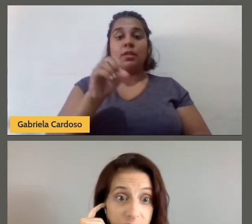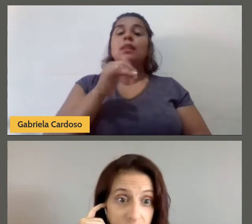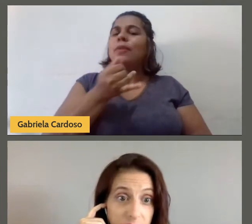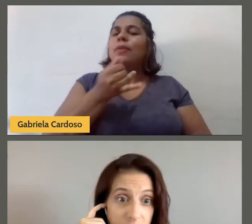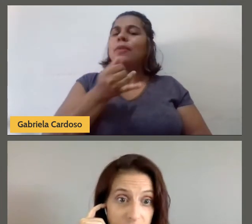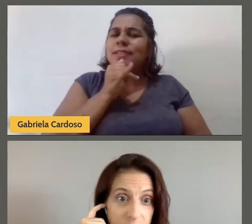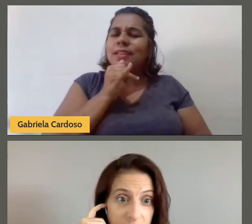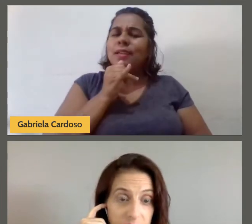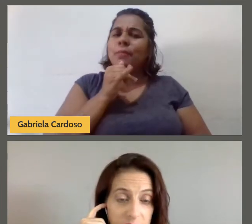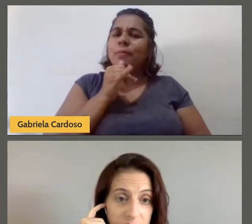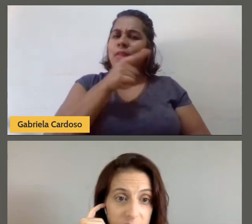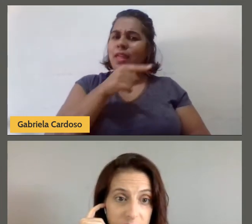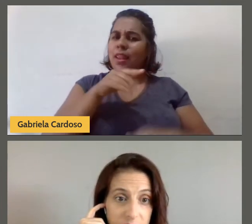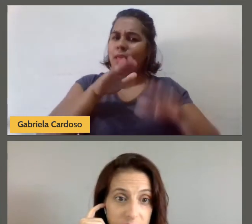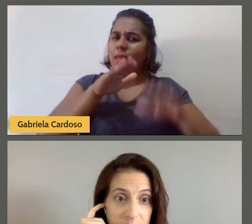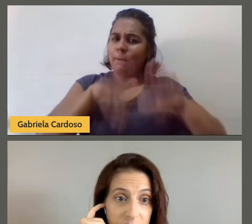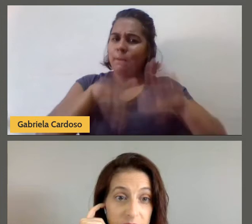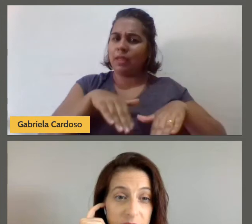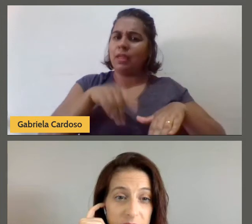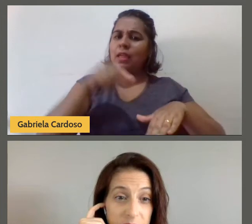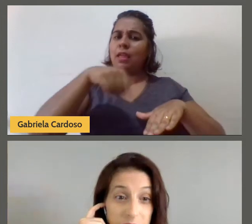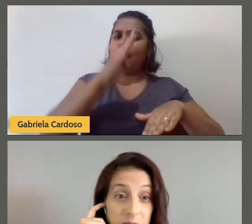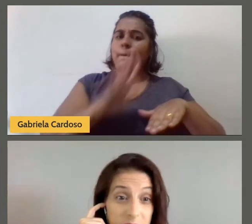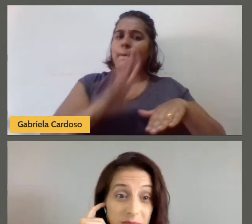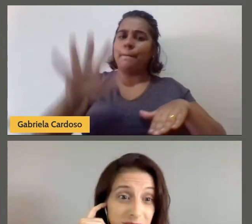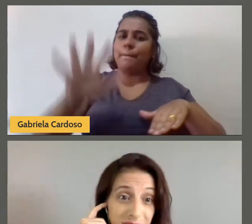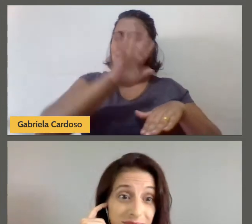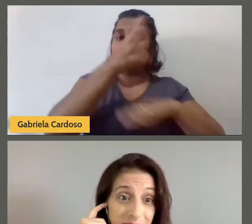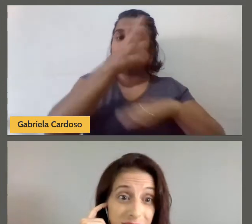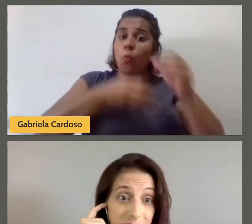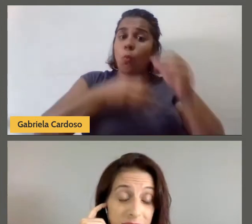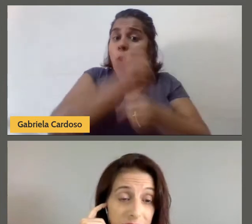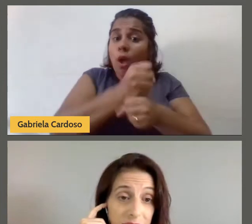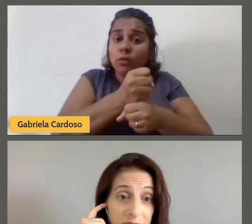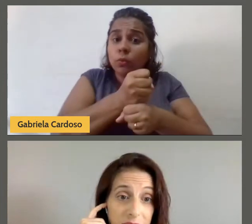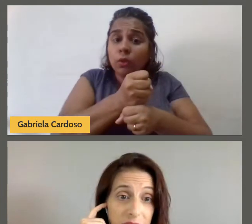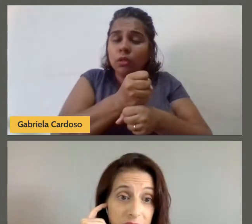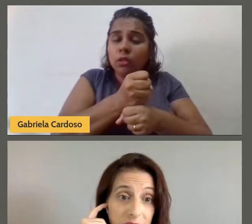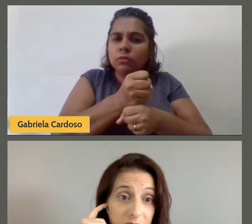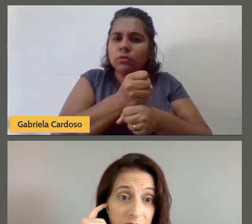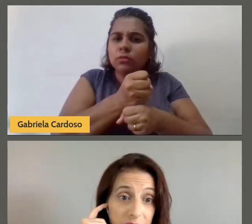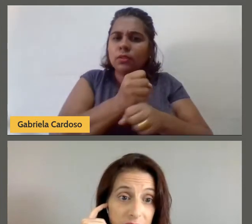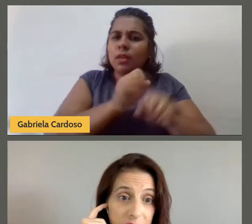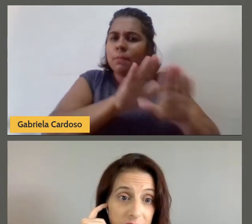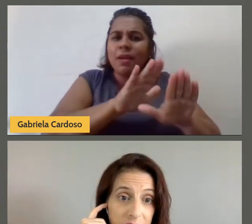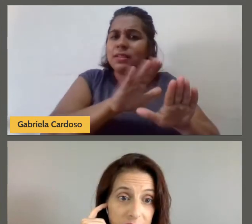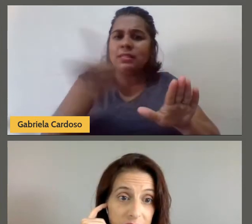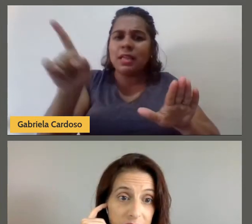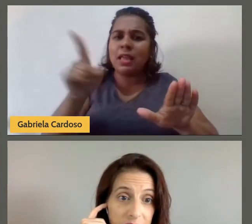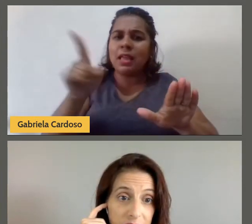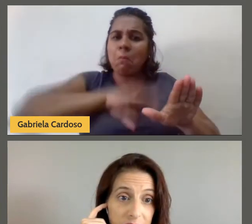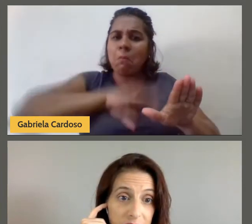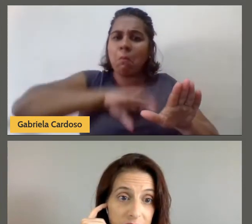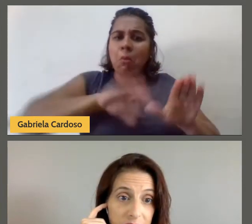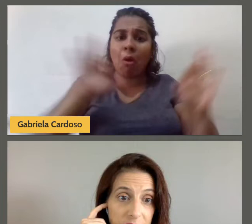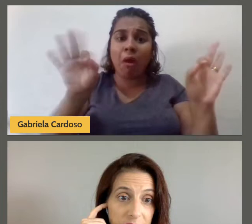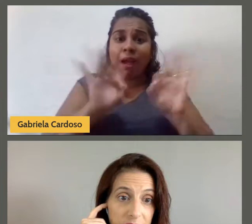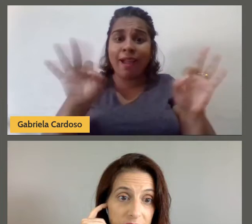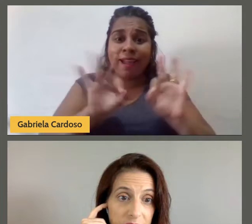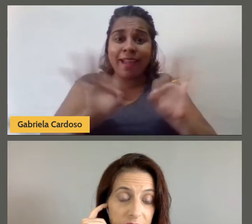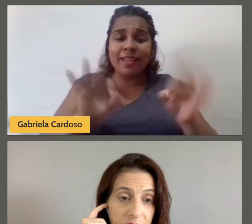4 anos, ou seja, muitas vezes essas pessoas estão em guetos, né, elas estão ali convivendo somente com a própria comunidade do país delas,